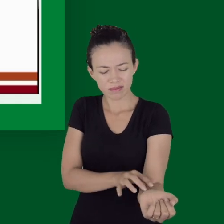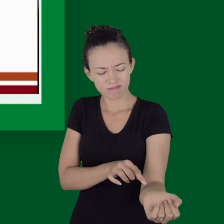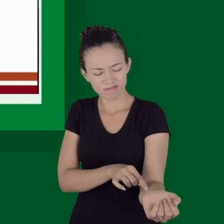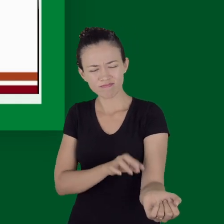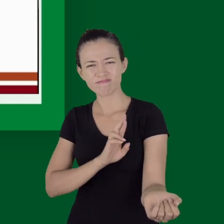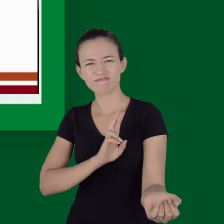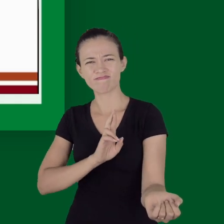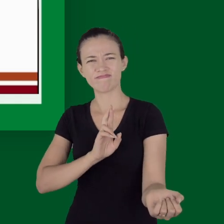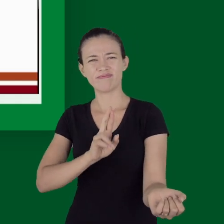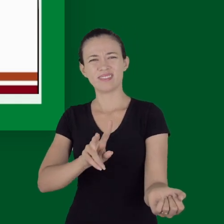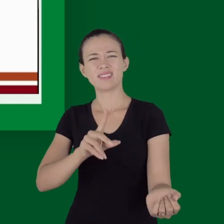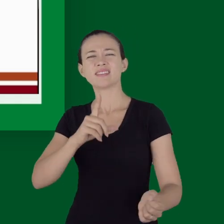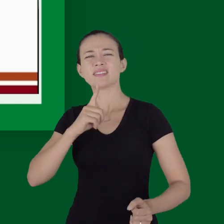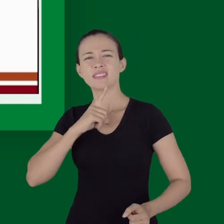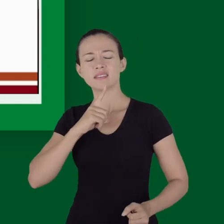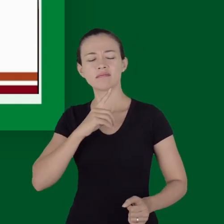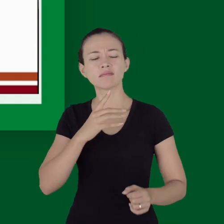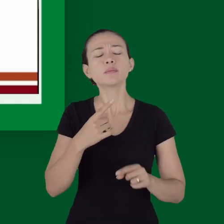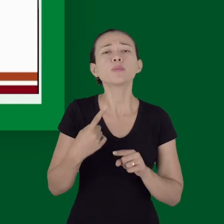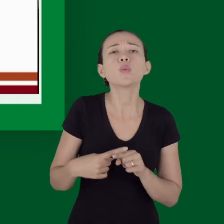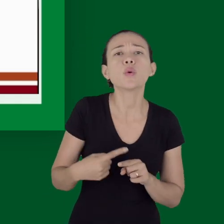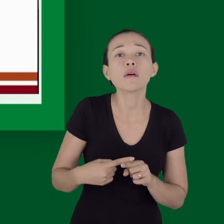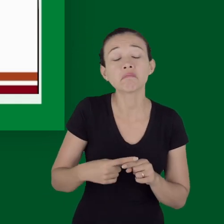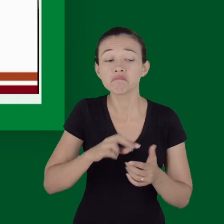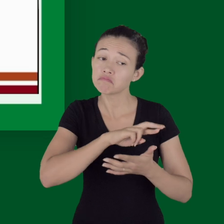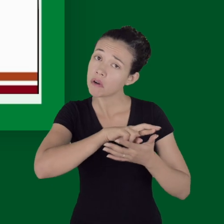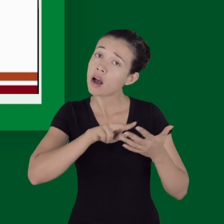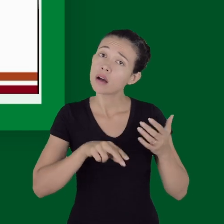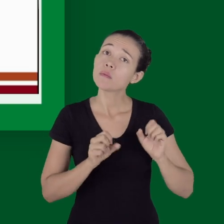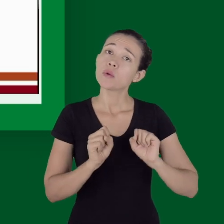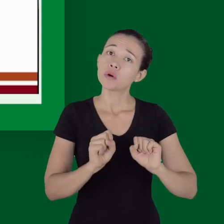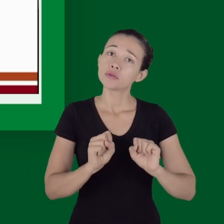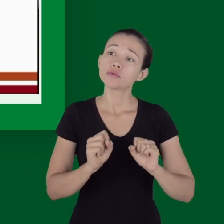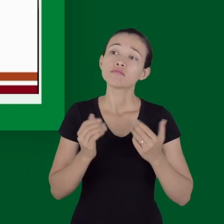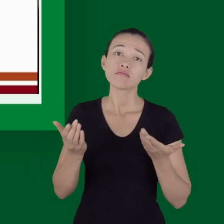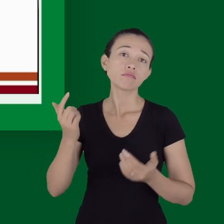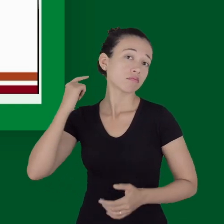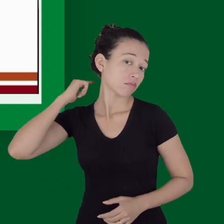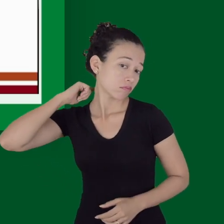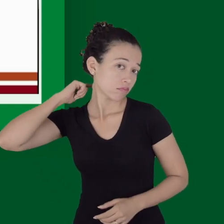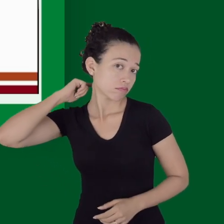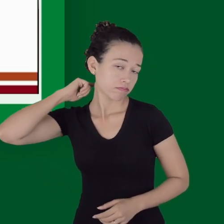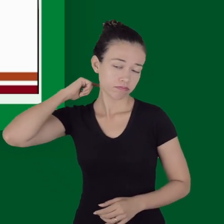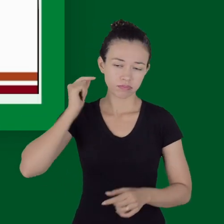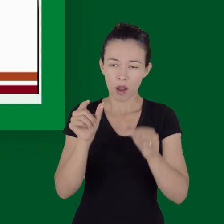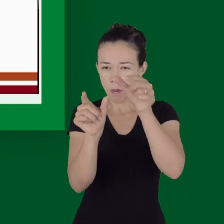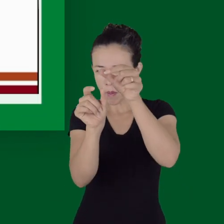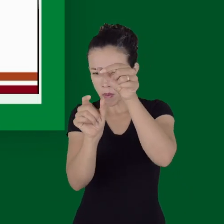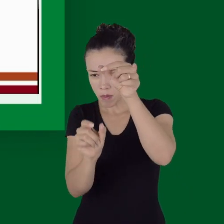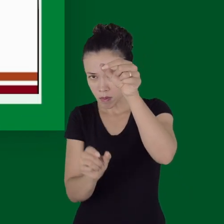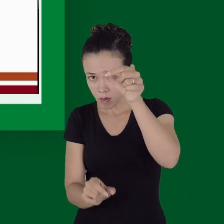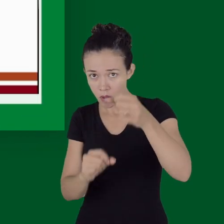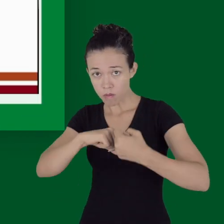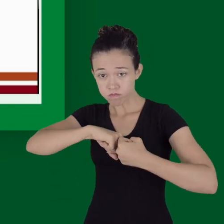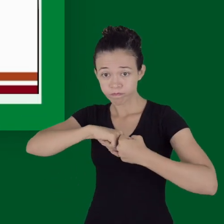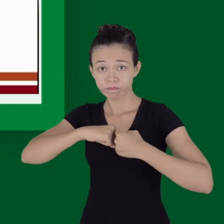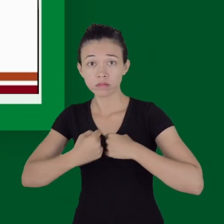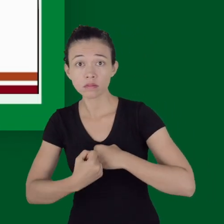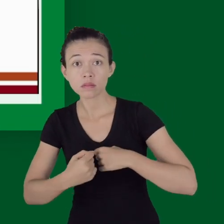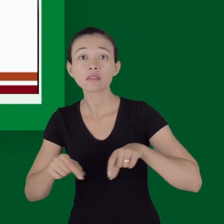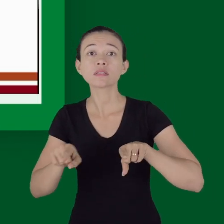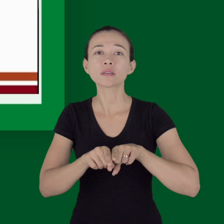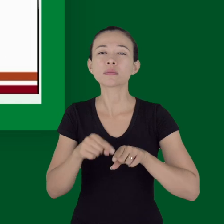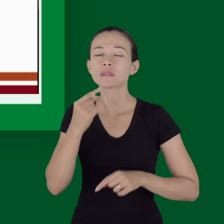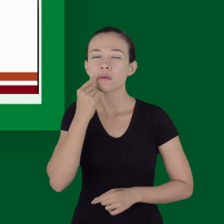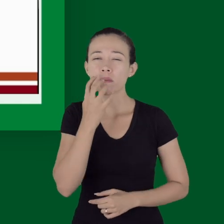tonus vascular eh pode ter várias causas diferentes e incluindo o tramac medular e anafilaxia e